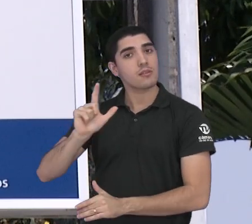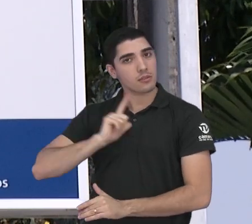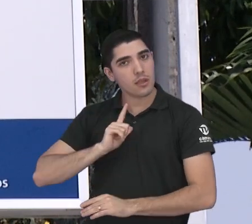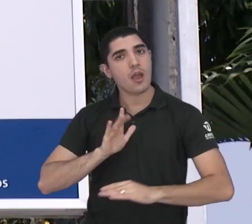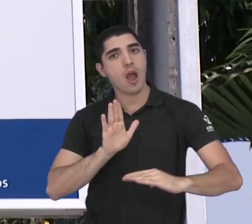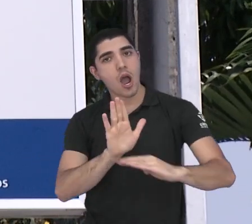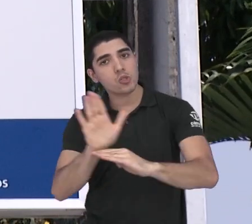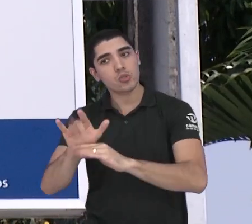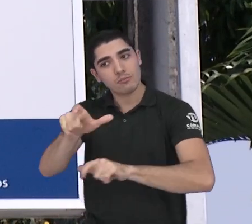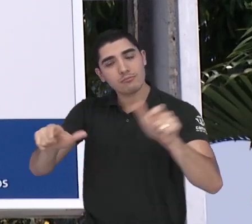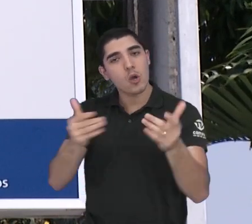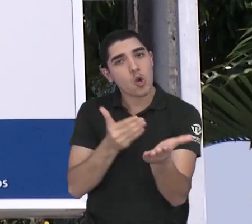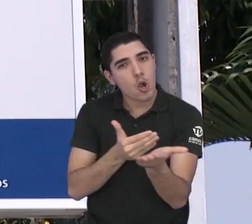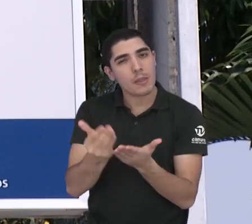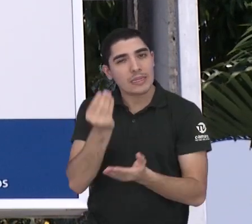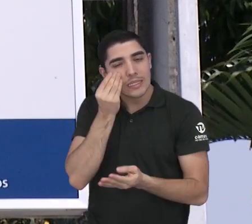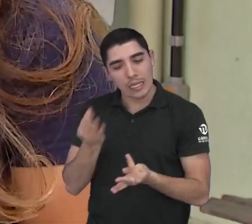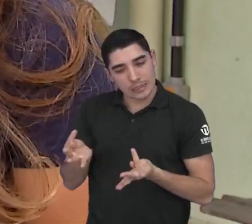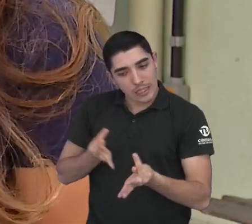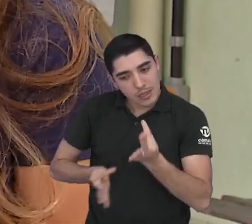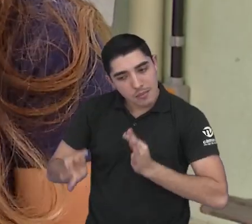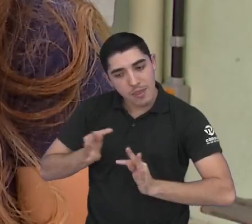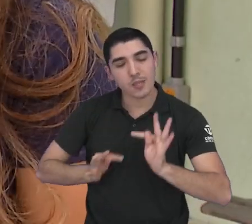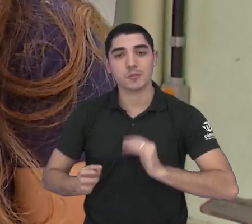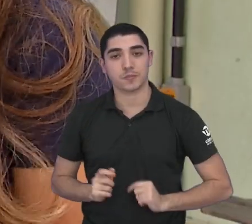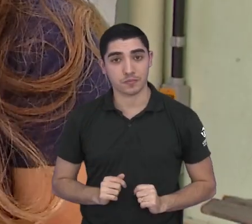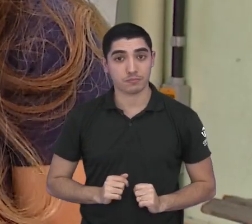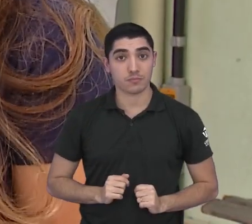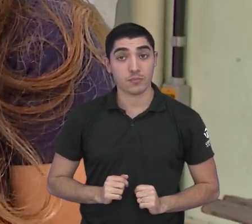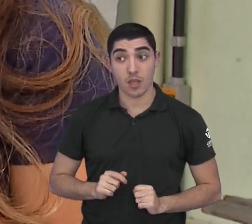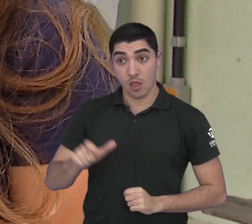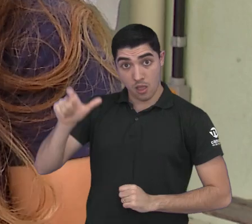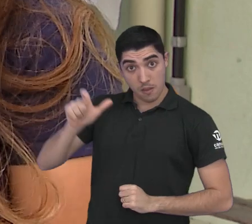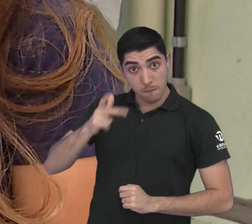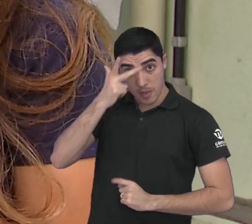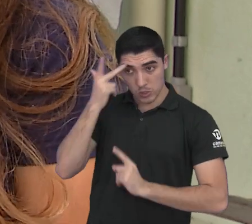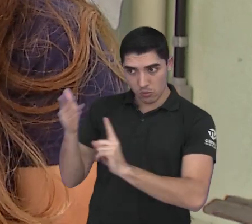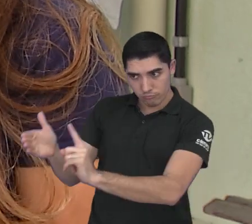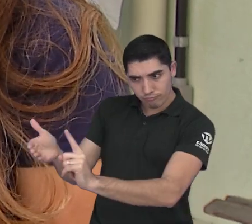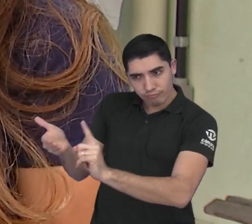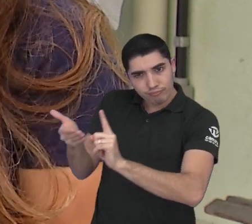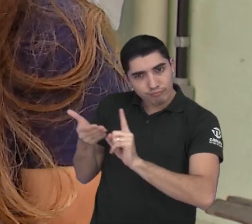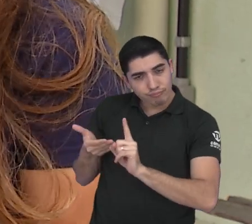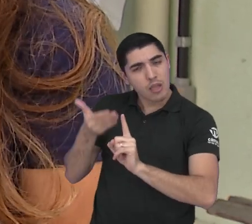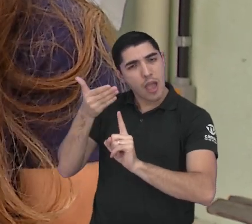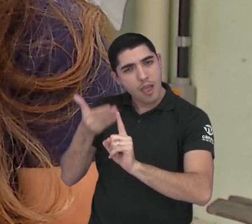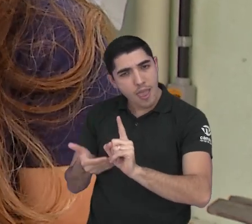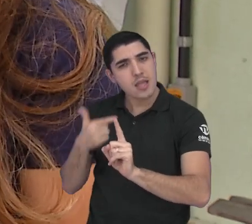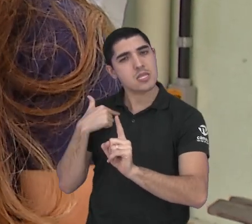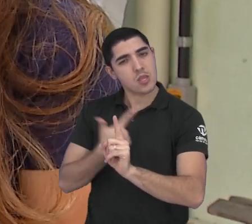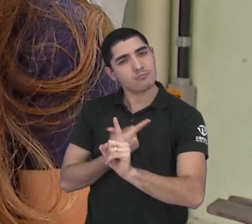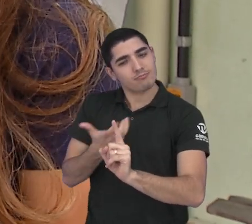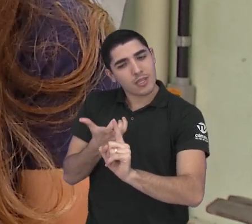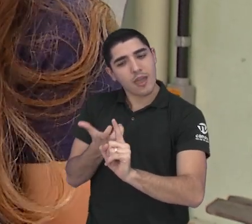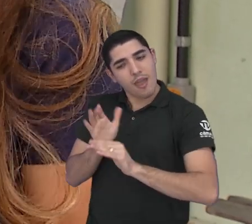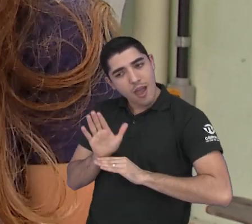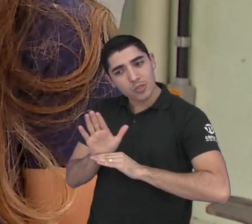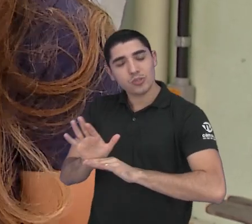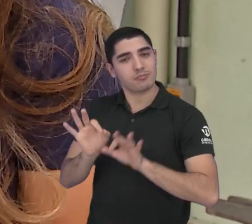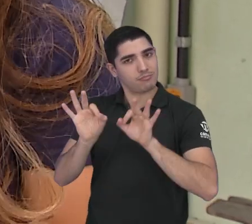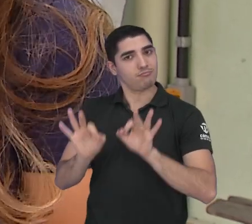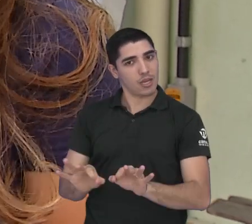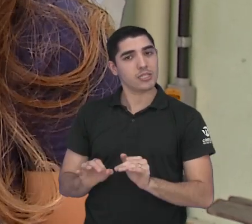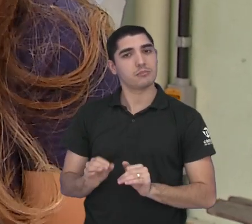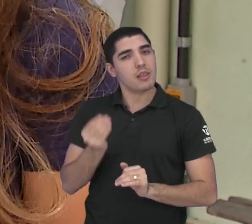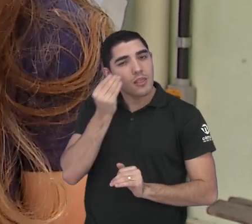oferecem auxílio para começar o tratamento. A partir do momento que a gente recebe essa pessoa com um olhar de realmente